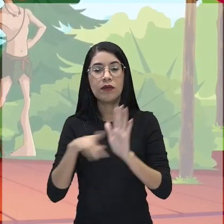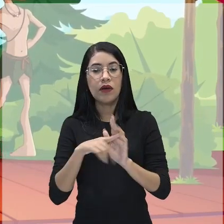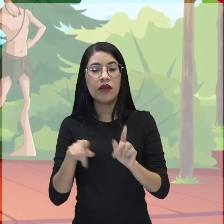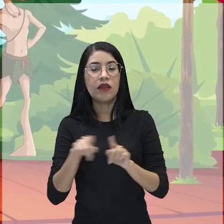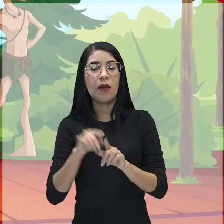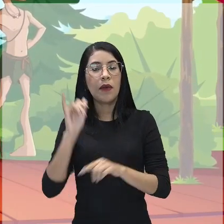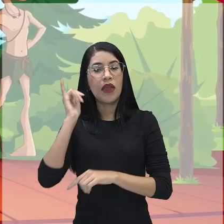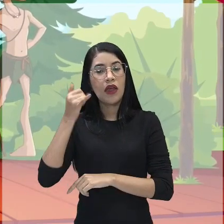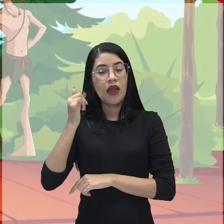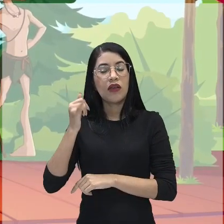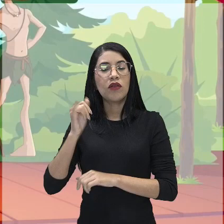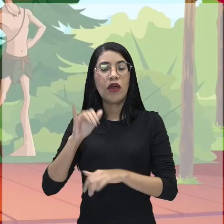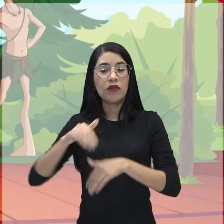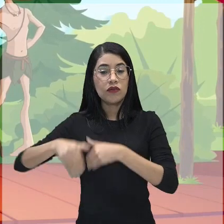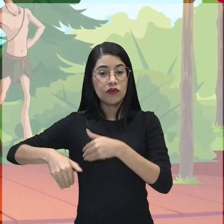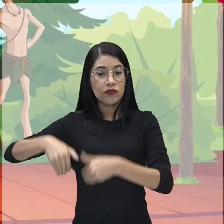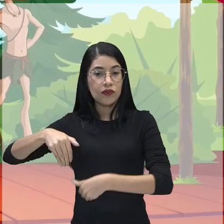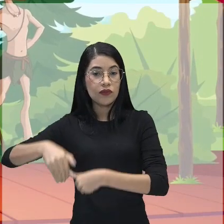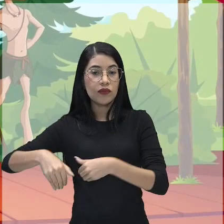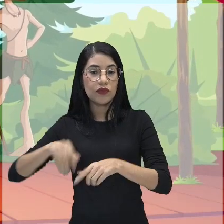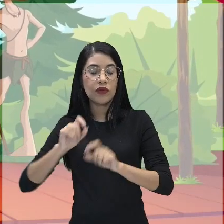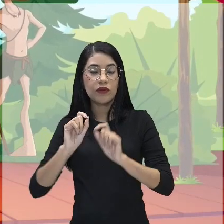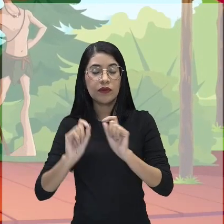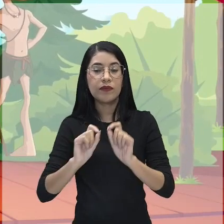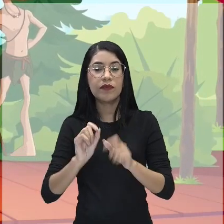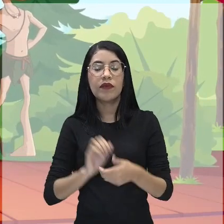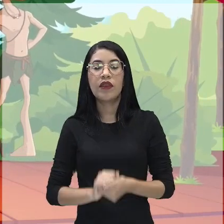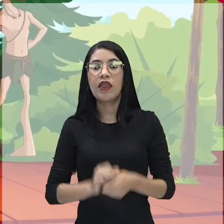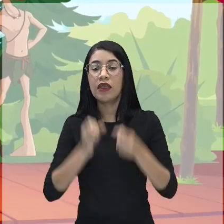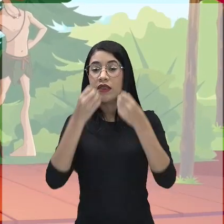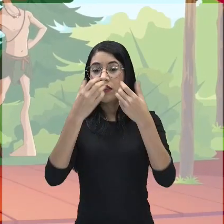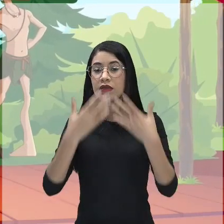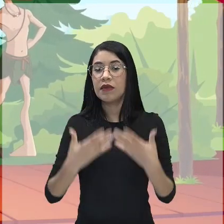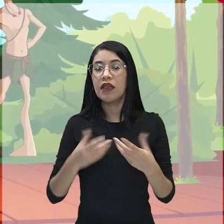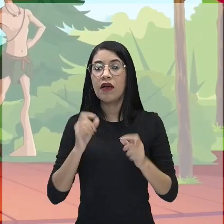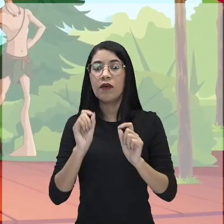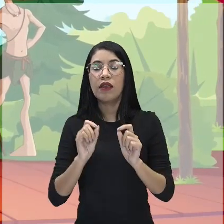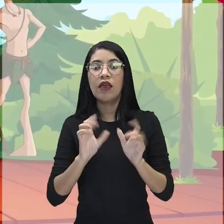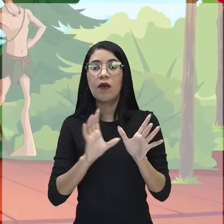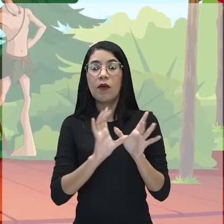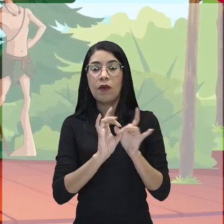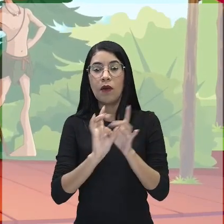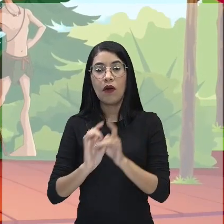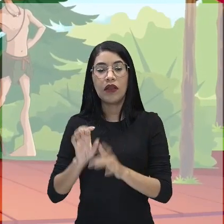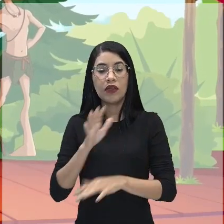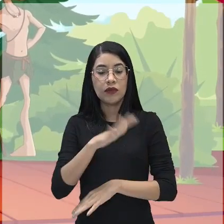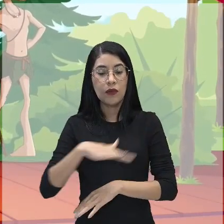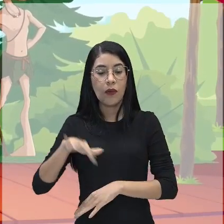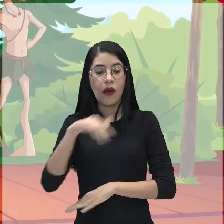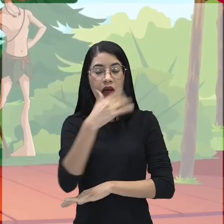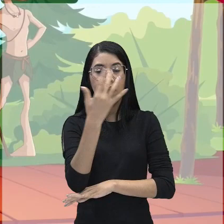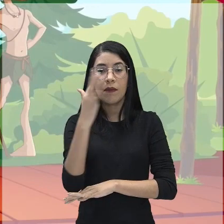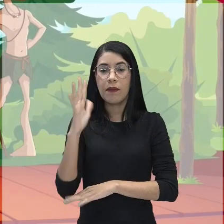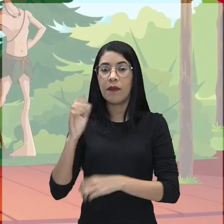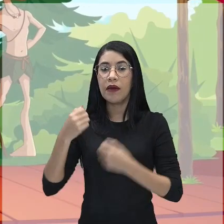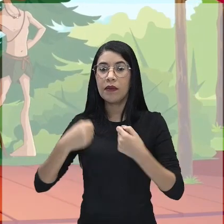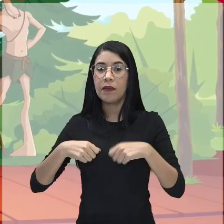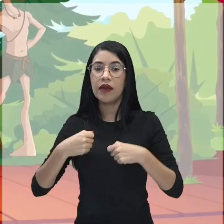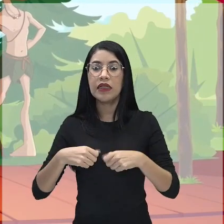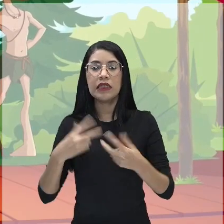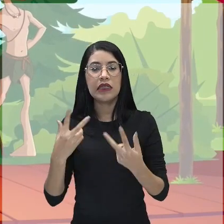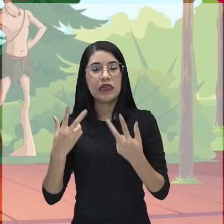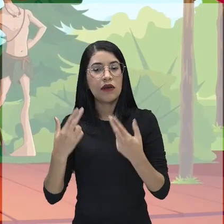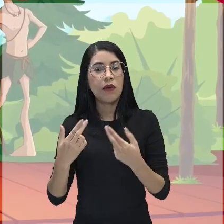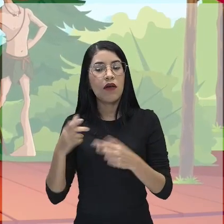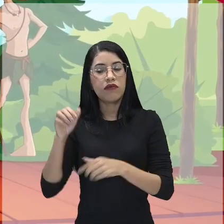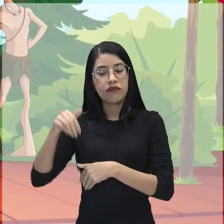lenda do curupira, que é justamente o momento de falar sobre o meio ambiente, que nós precisamos, igual o curupira, não